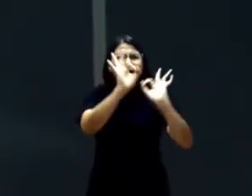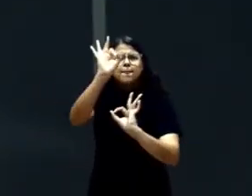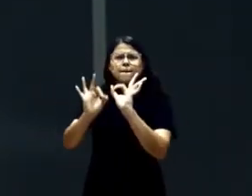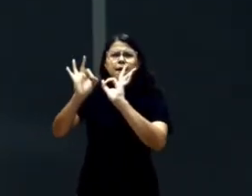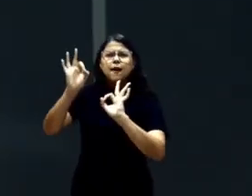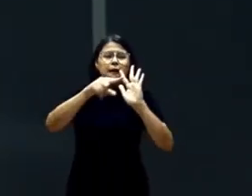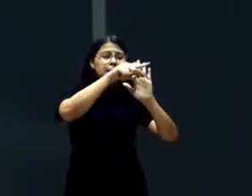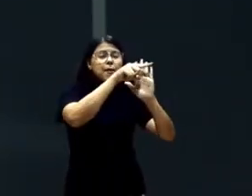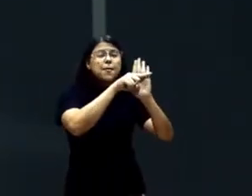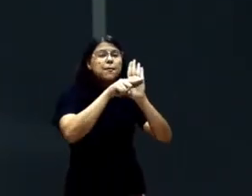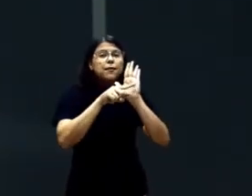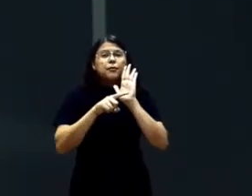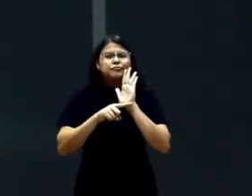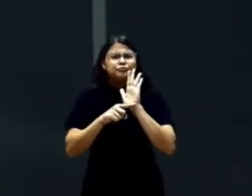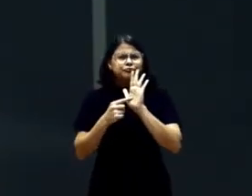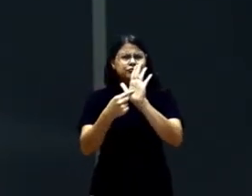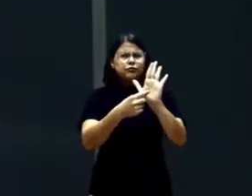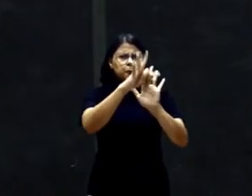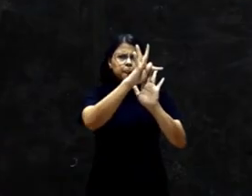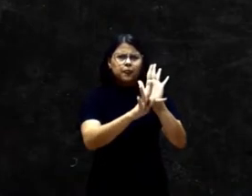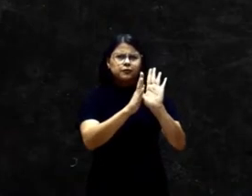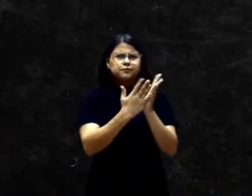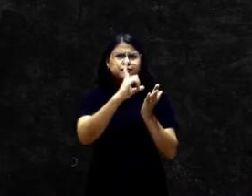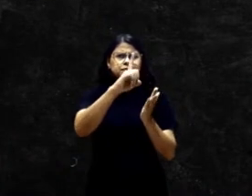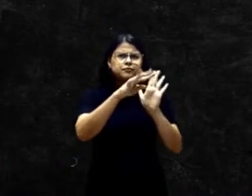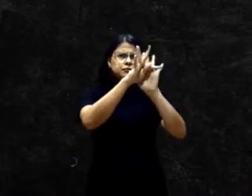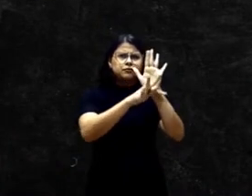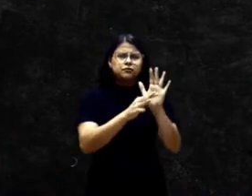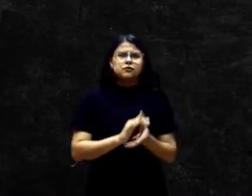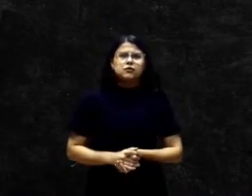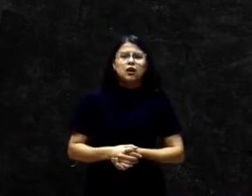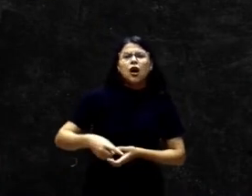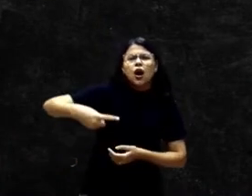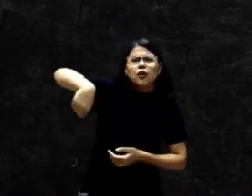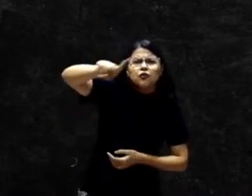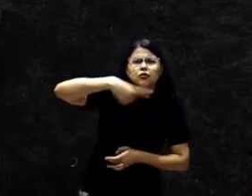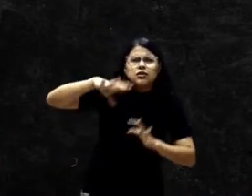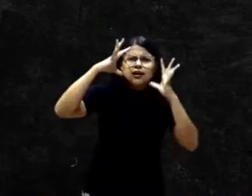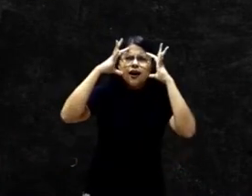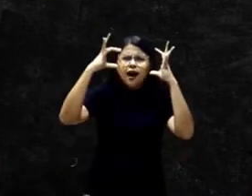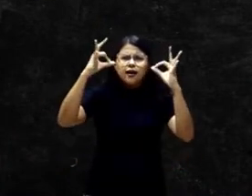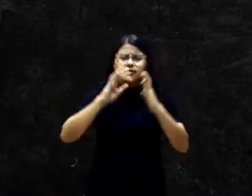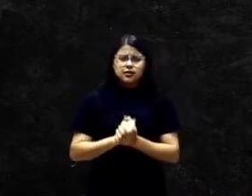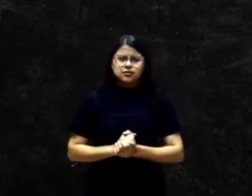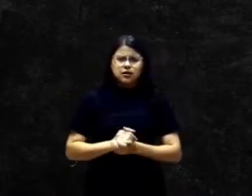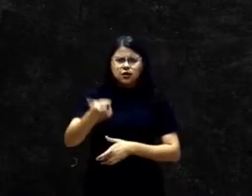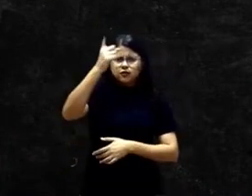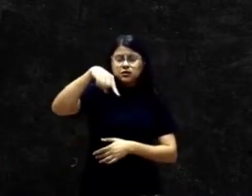achando, olha o que o texto diz. Escute agora, vocês que dizem hoje,